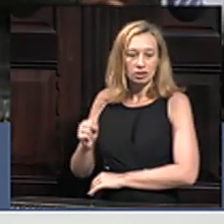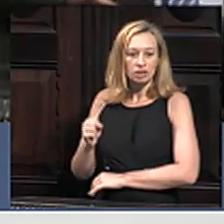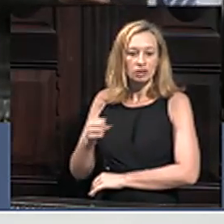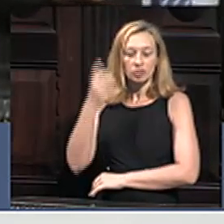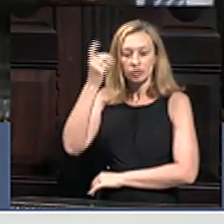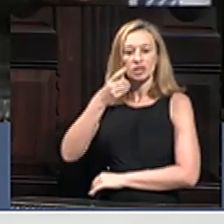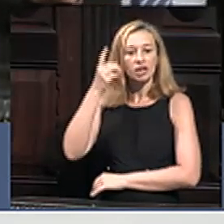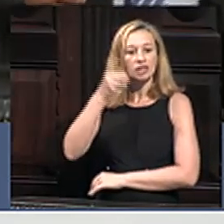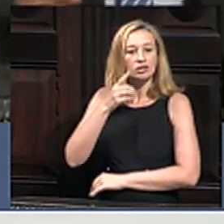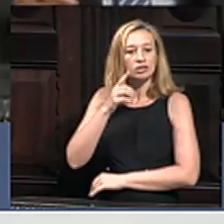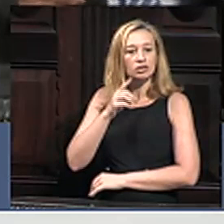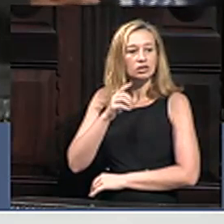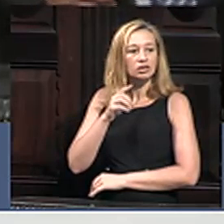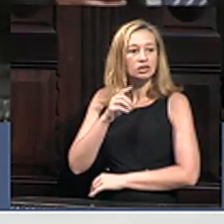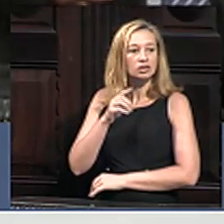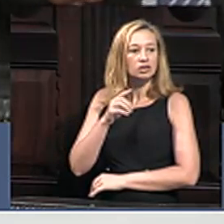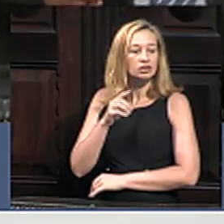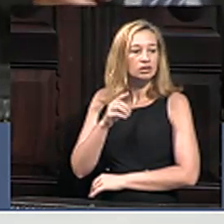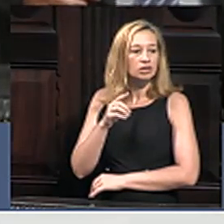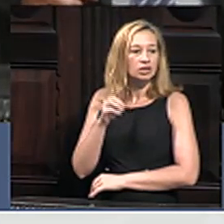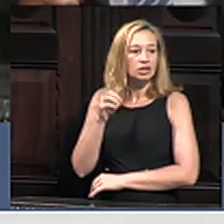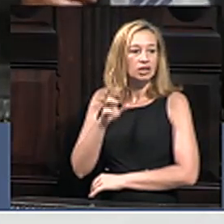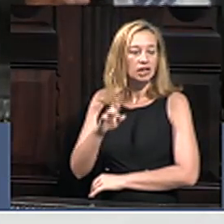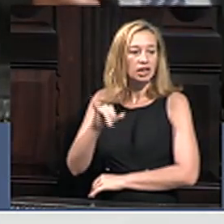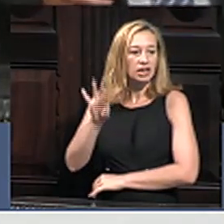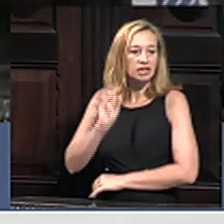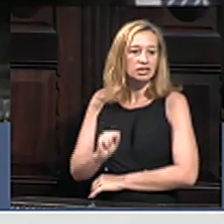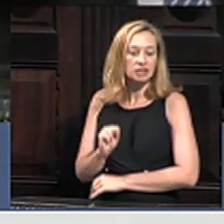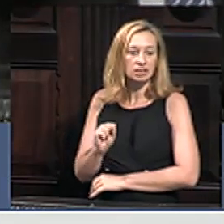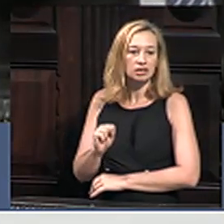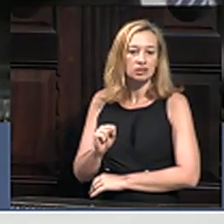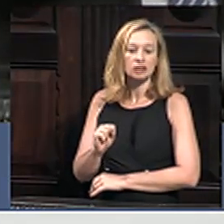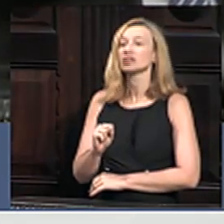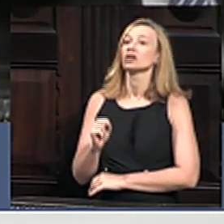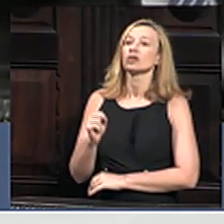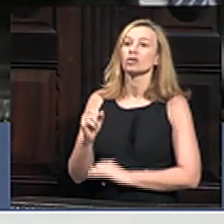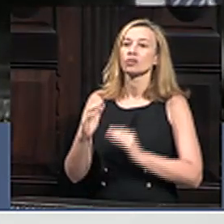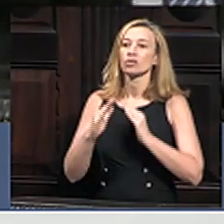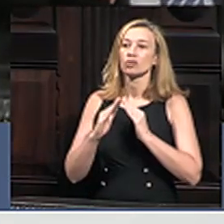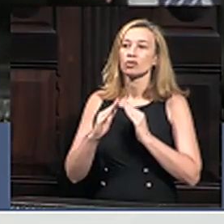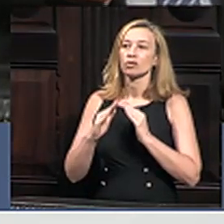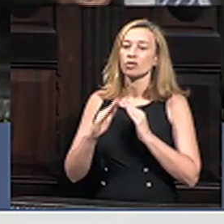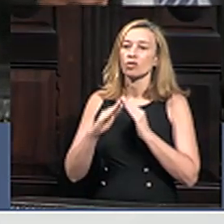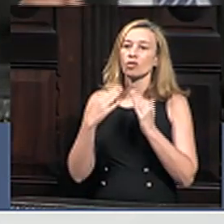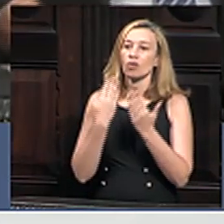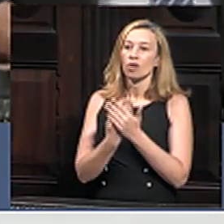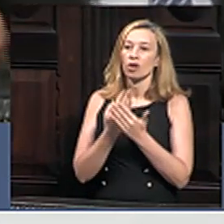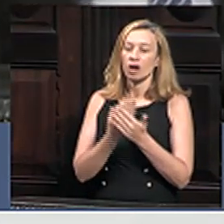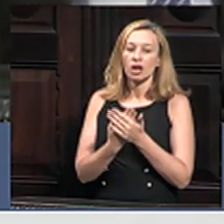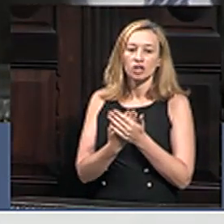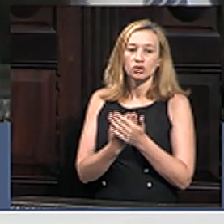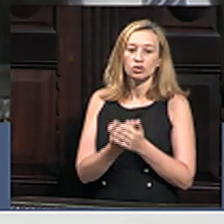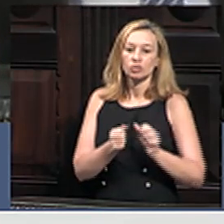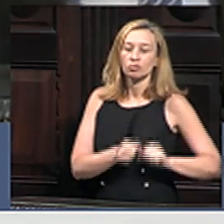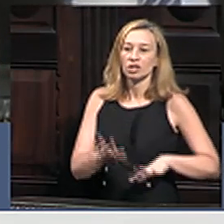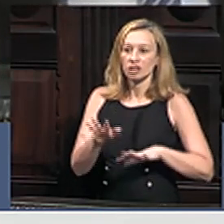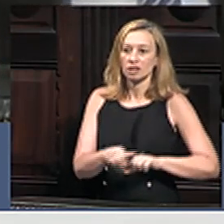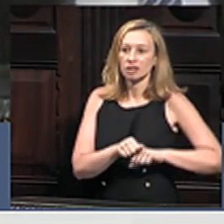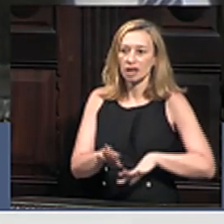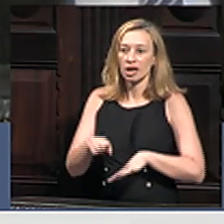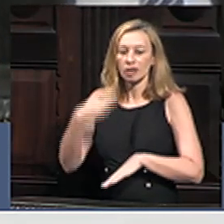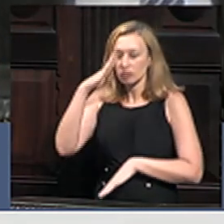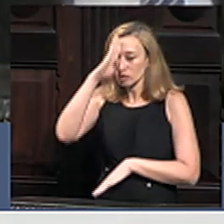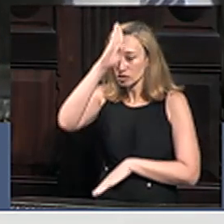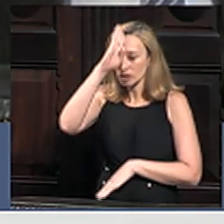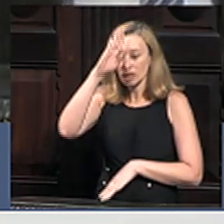que denomina Colégio Militar Percy Geraldo Bolsonaro, o Colégio Estadual da Polícia Militar, situado no município de